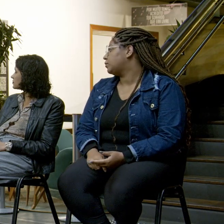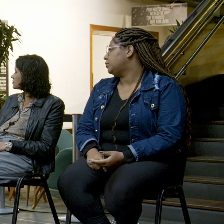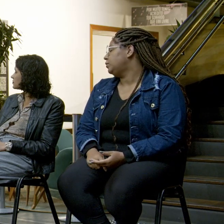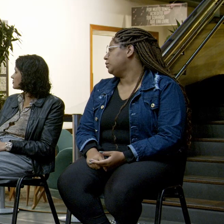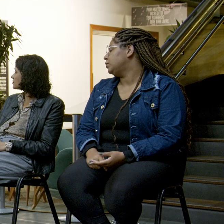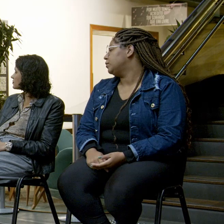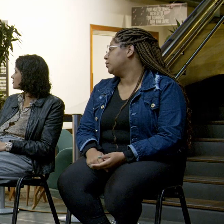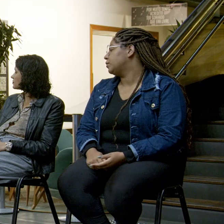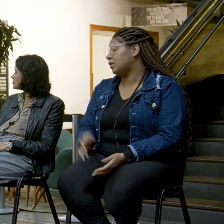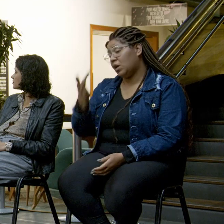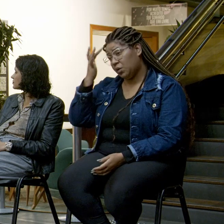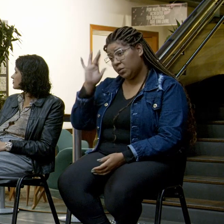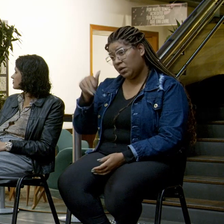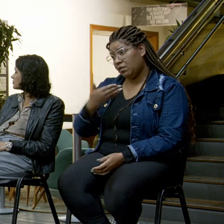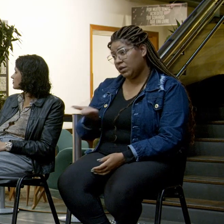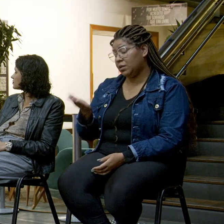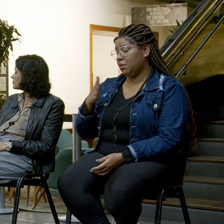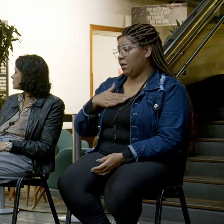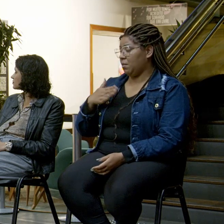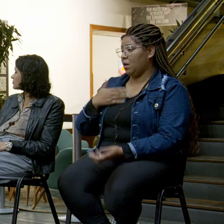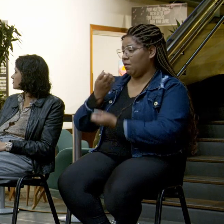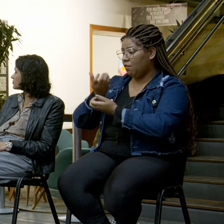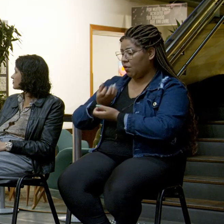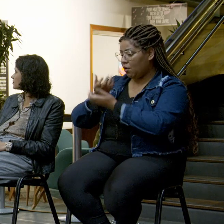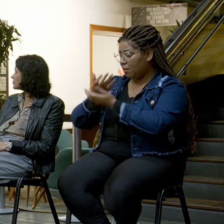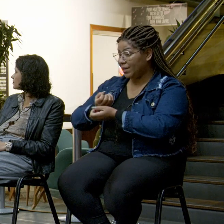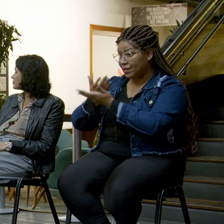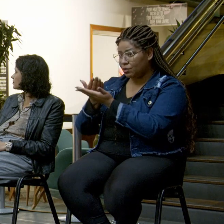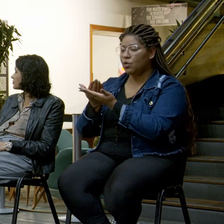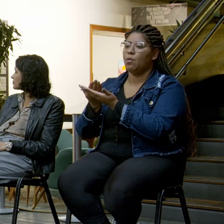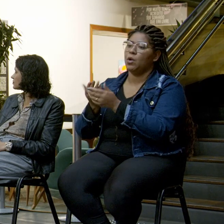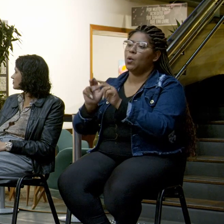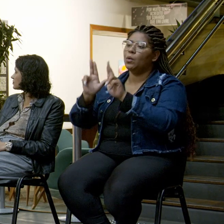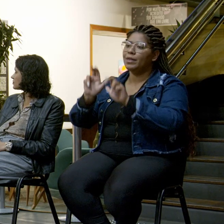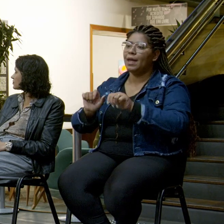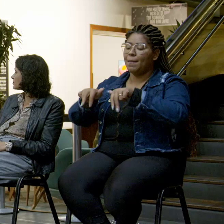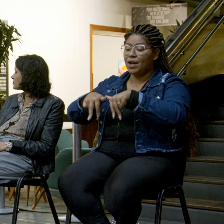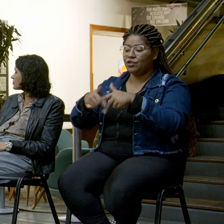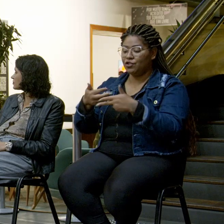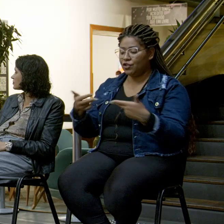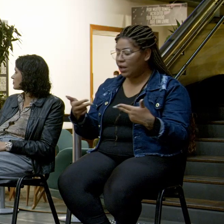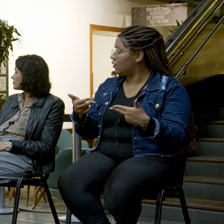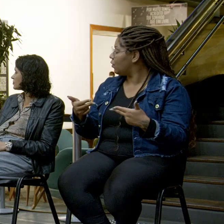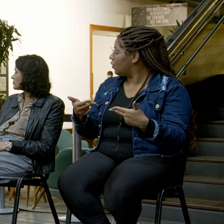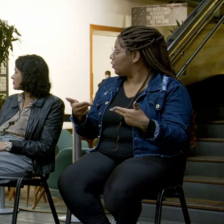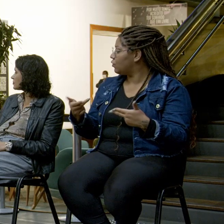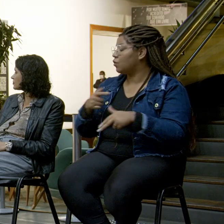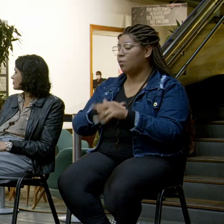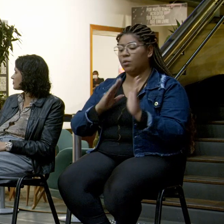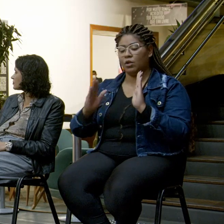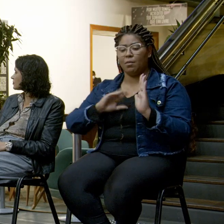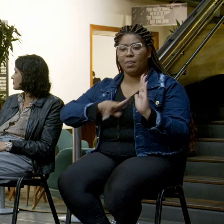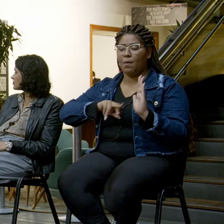Eu não sei vocês, mas, para mim, a informação sobre o trabalho de gênero no âmbito do ritual antropófago não é nem um pouco